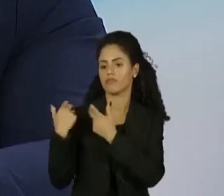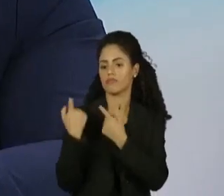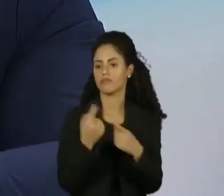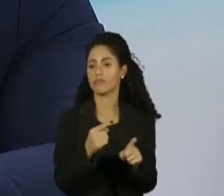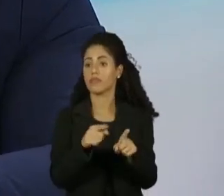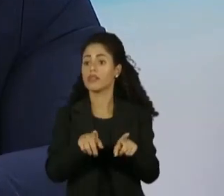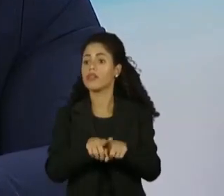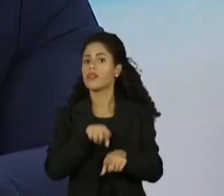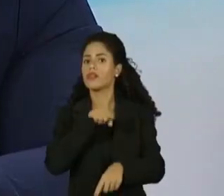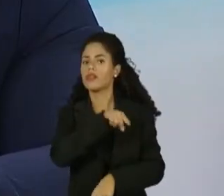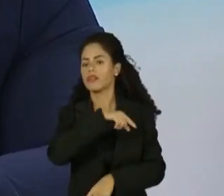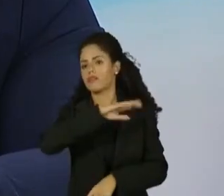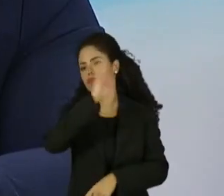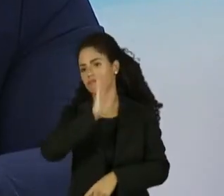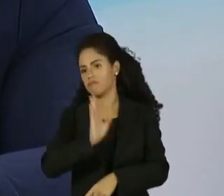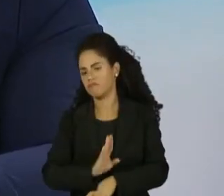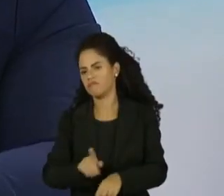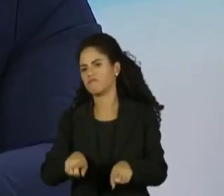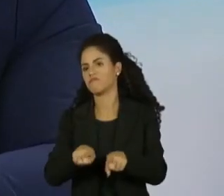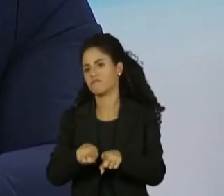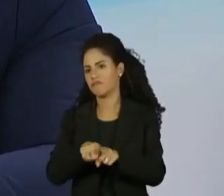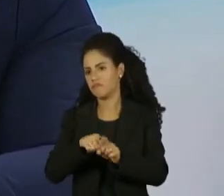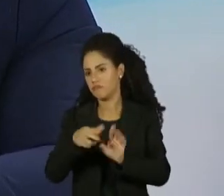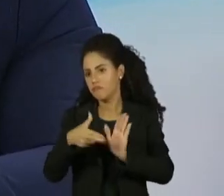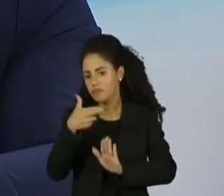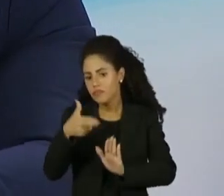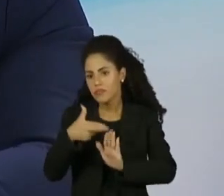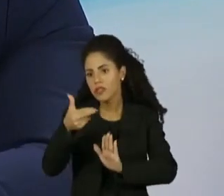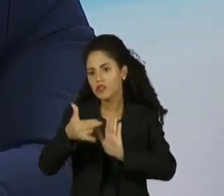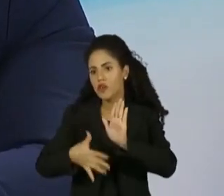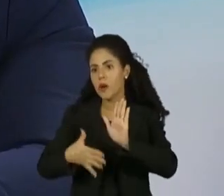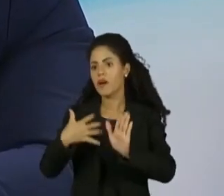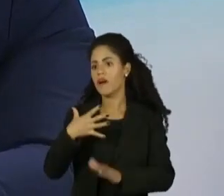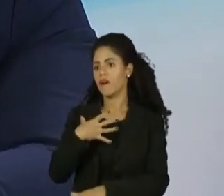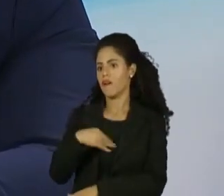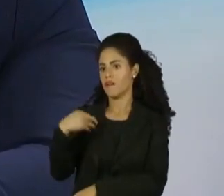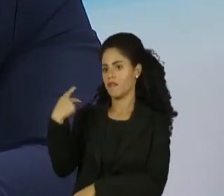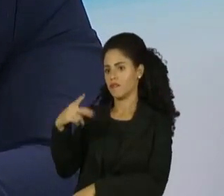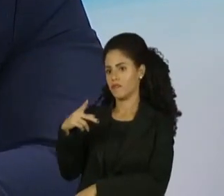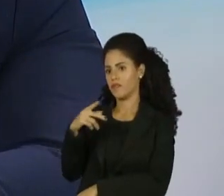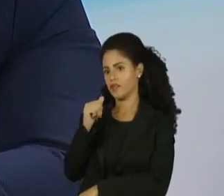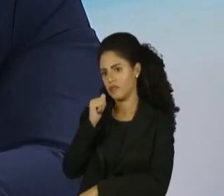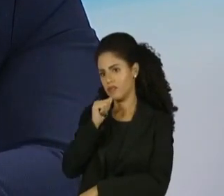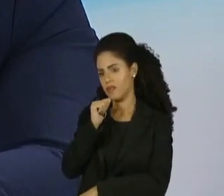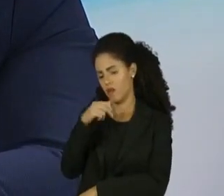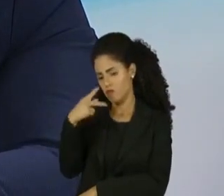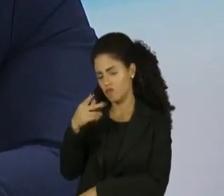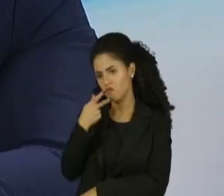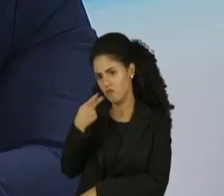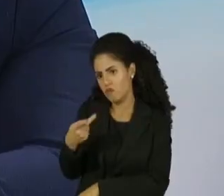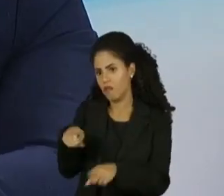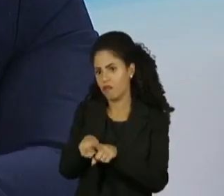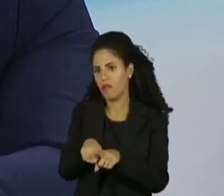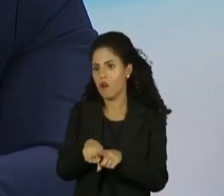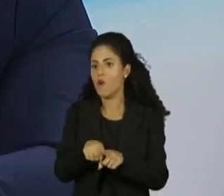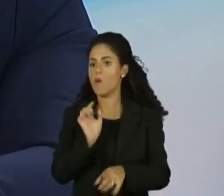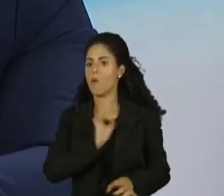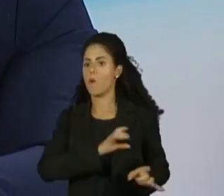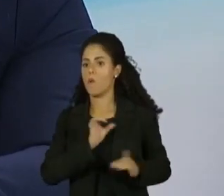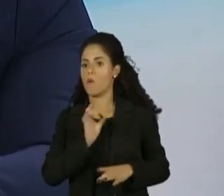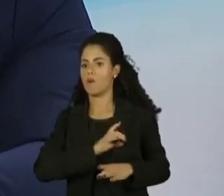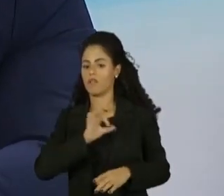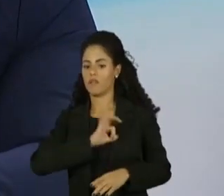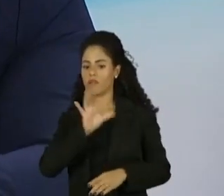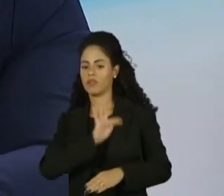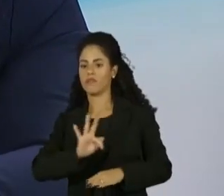do Brasil nesse momento, relatou essa frase da sua filha, dizendo que teria que dormir composta por medo da Polícia Federal chegar à sua casa, mas tão